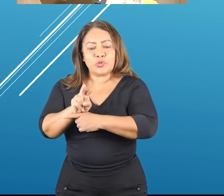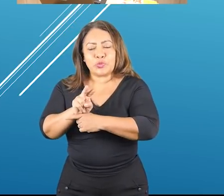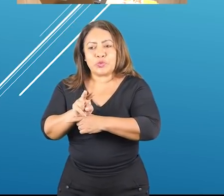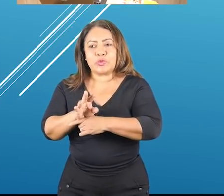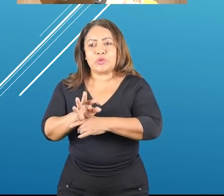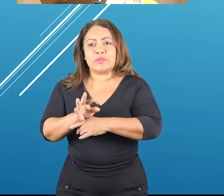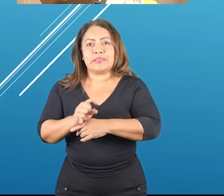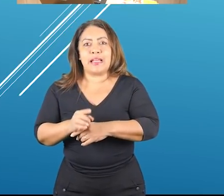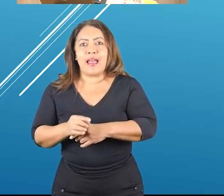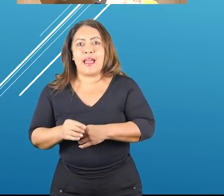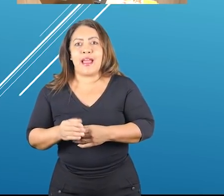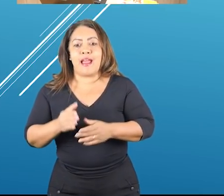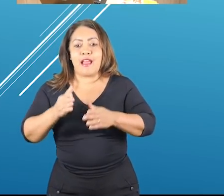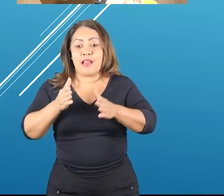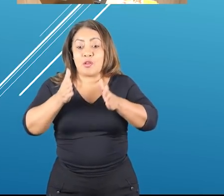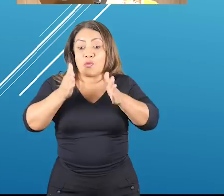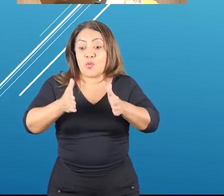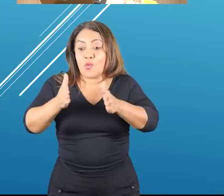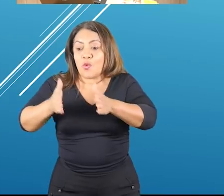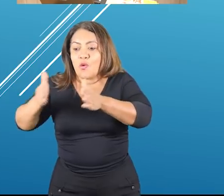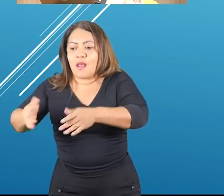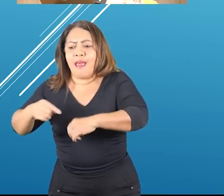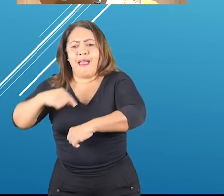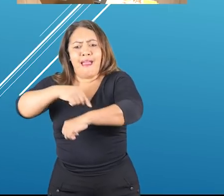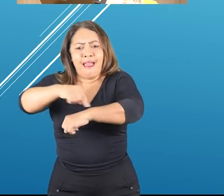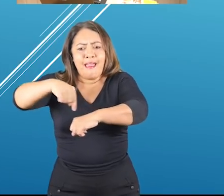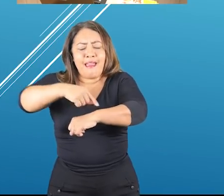defender uma rotina saudável nas casas,